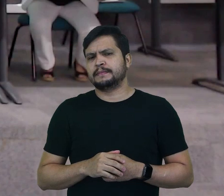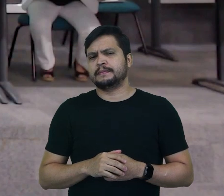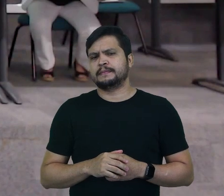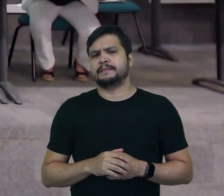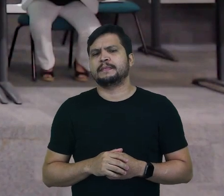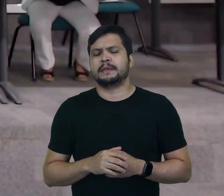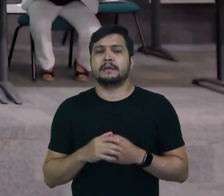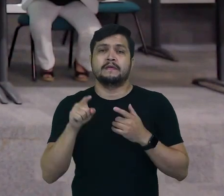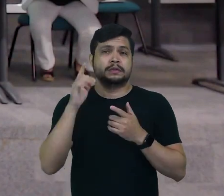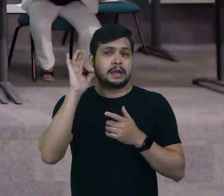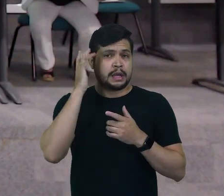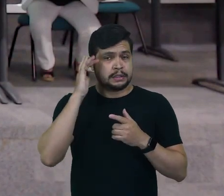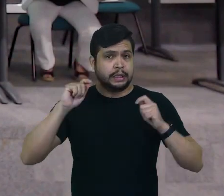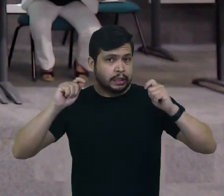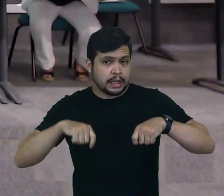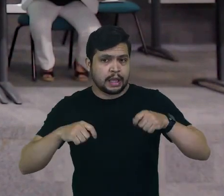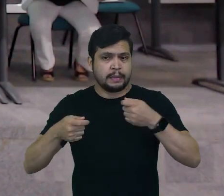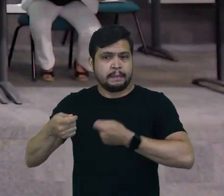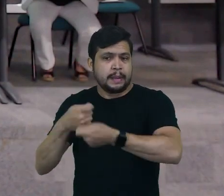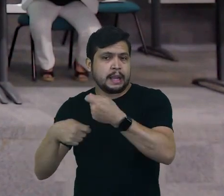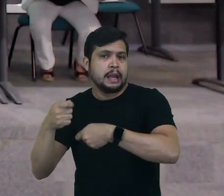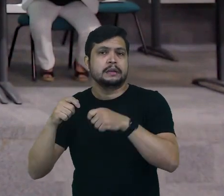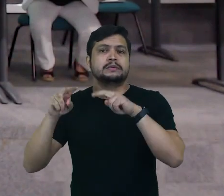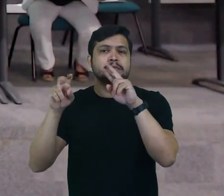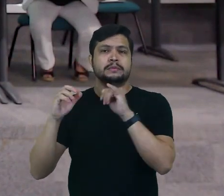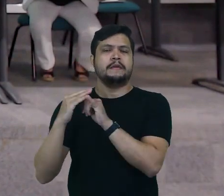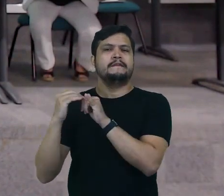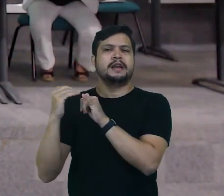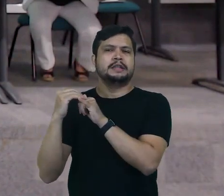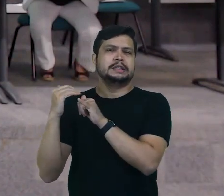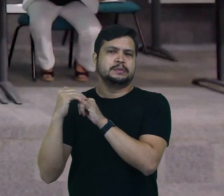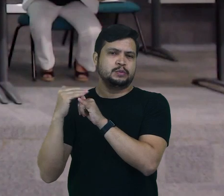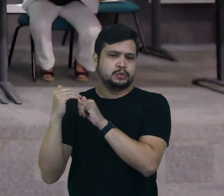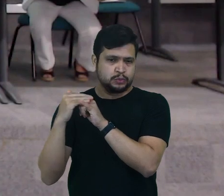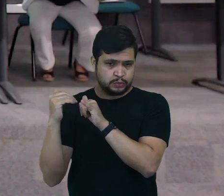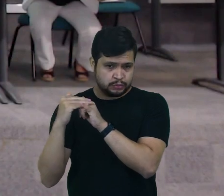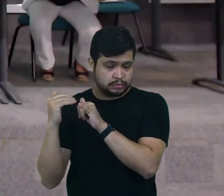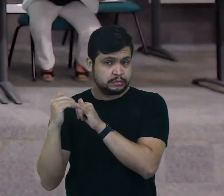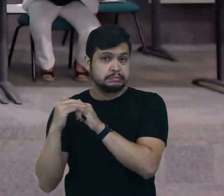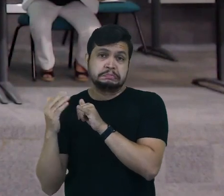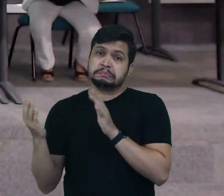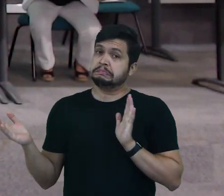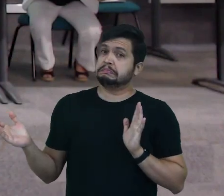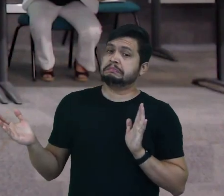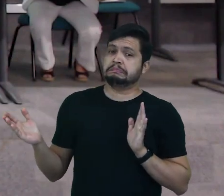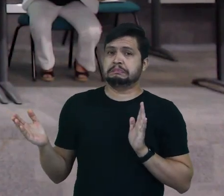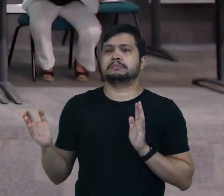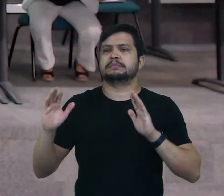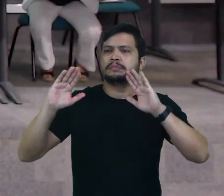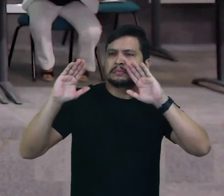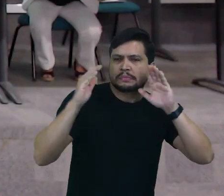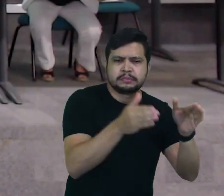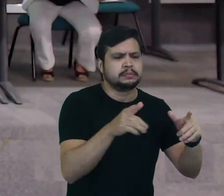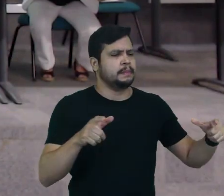é um nicho de mercado, o veganismo, né, o atender a esse